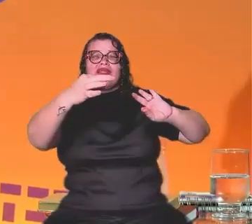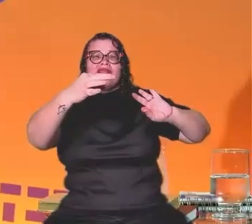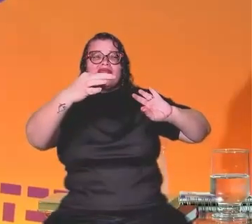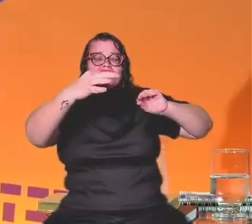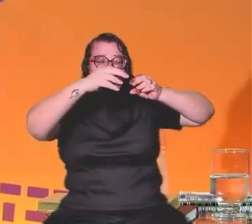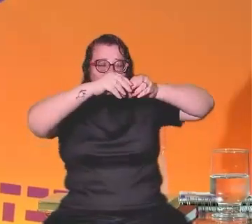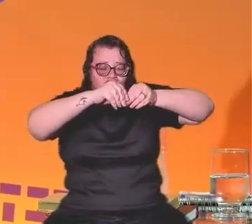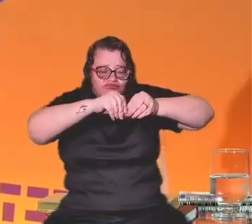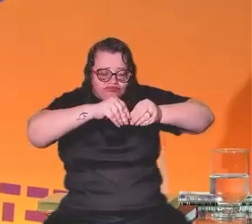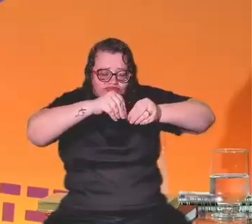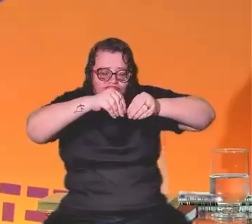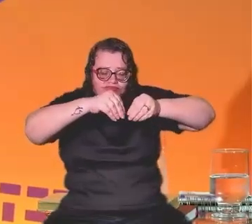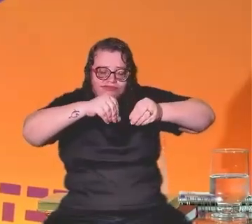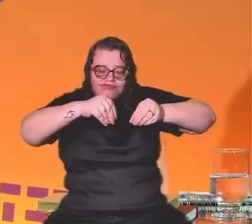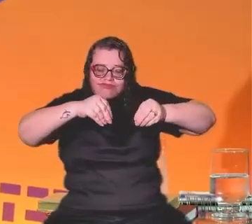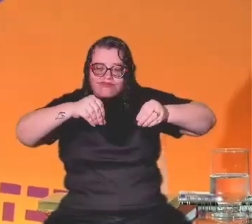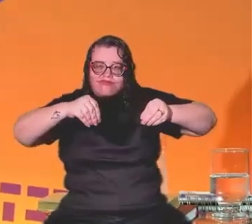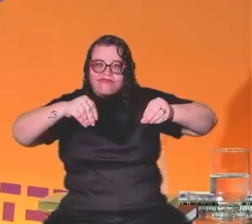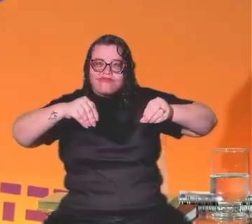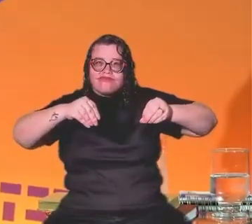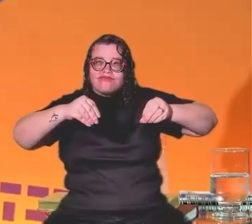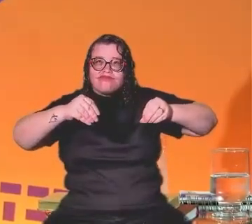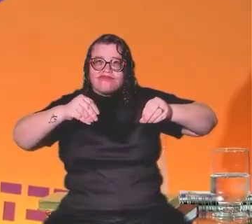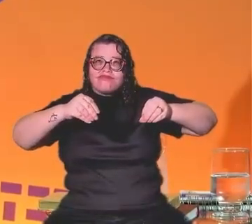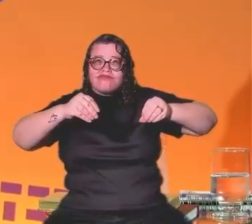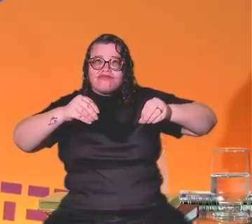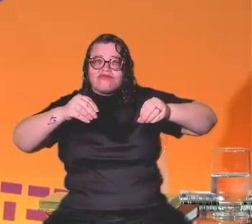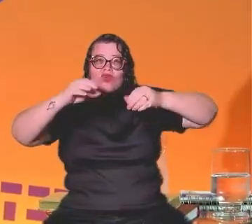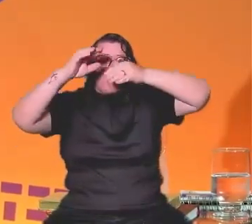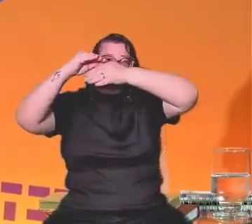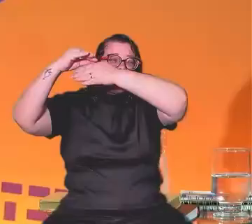areia das margens e os urubus os devoram?